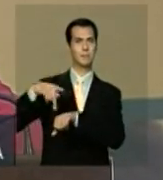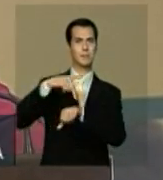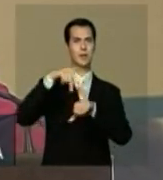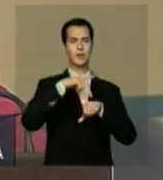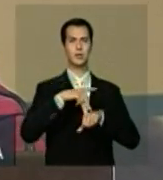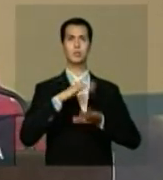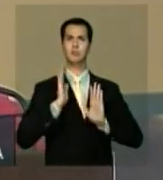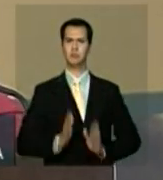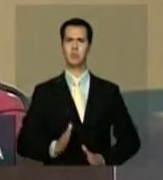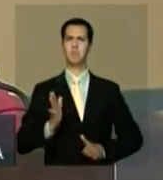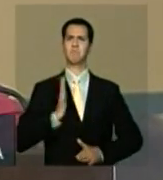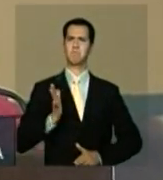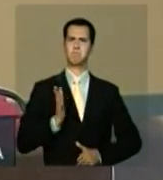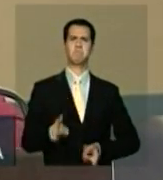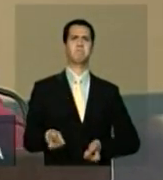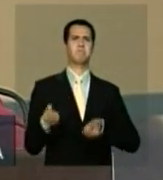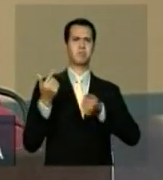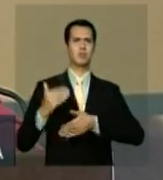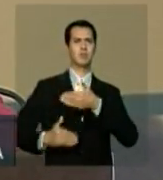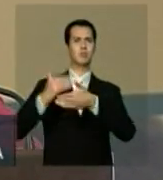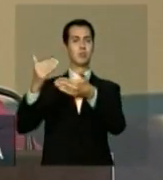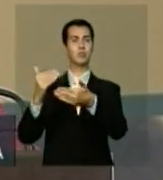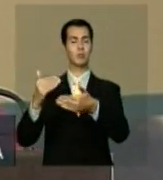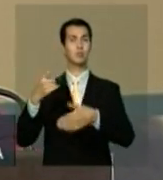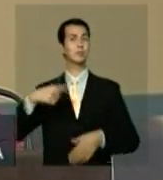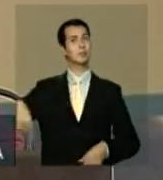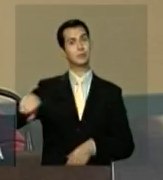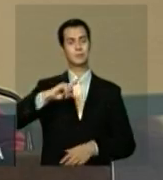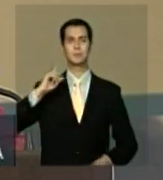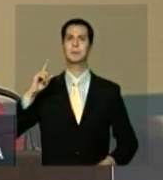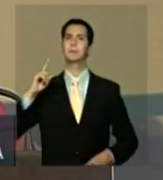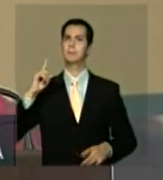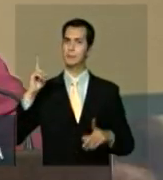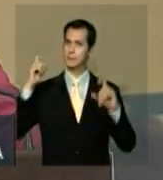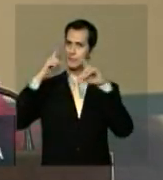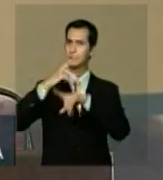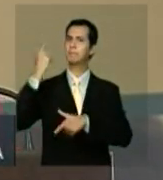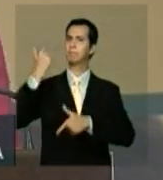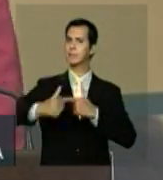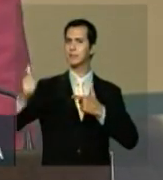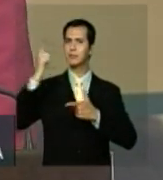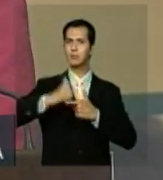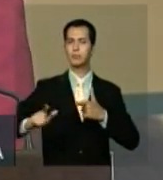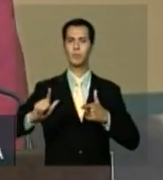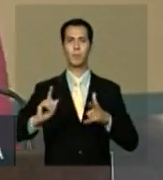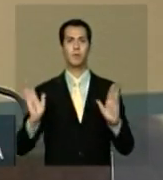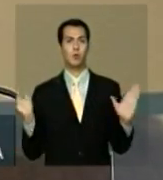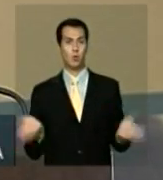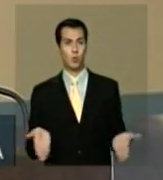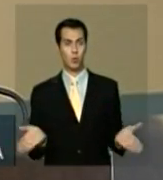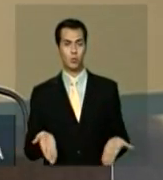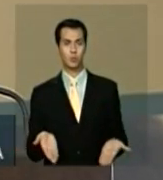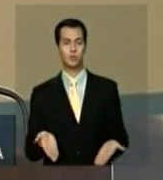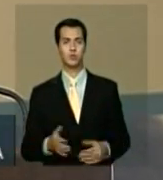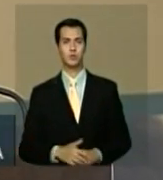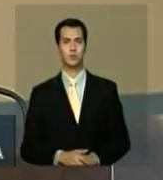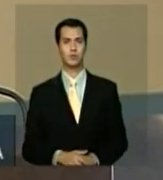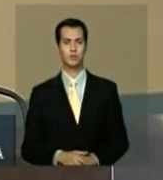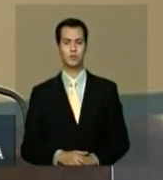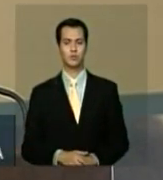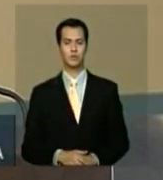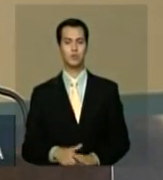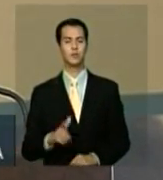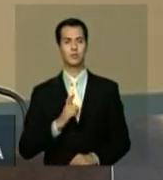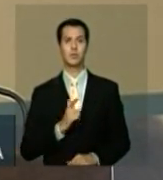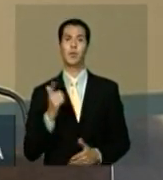sociedades de países desenvolvidos passam por grandes dificuldades hoje mesmo mais uma vez volta à